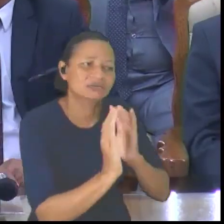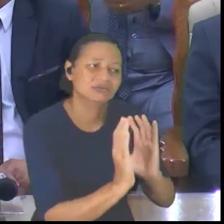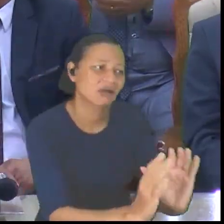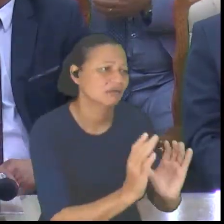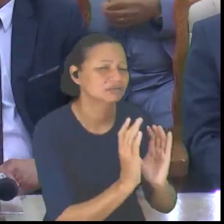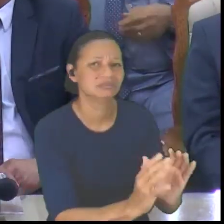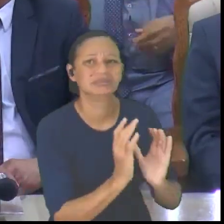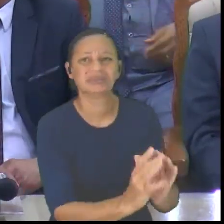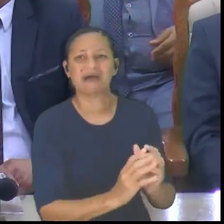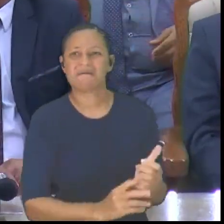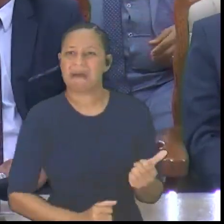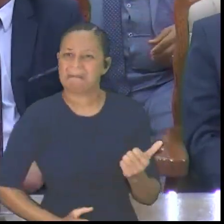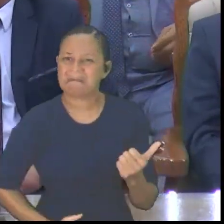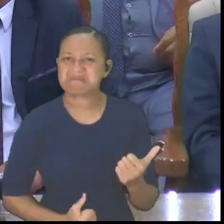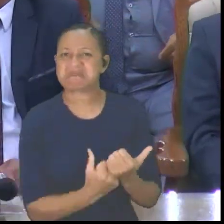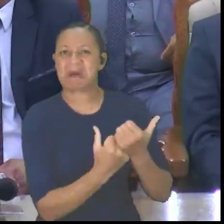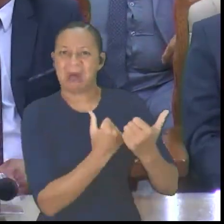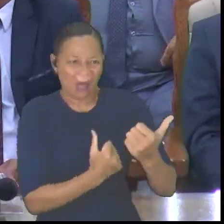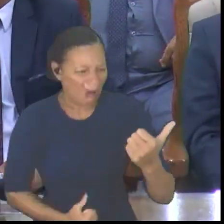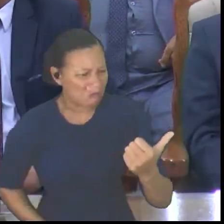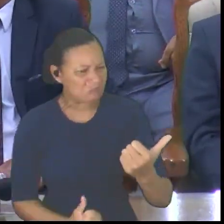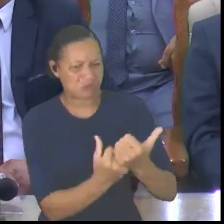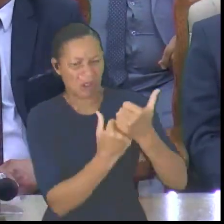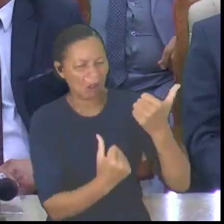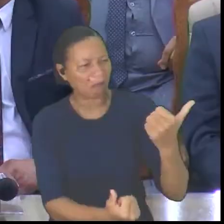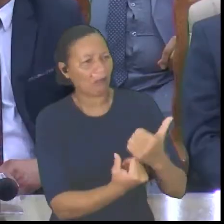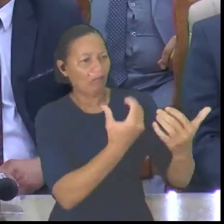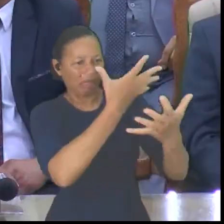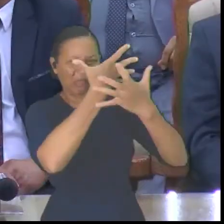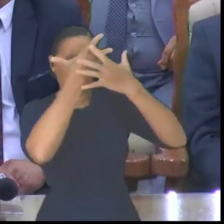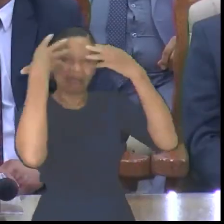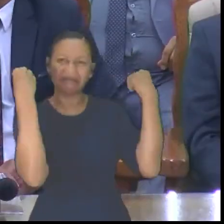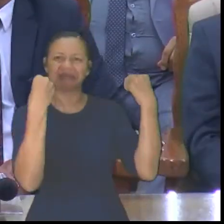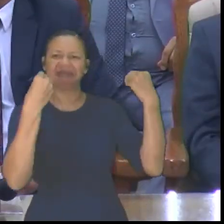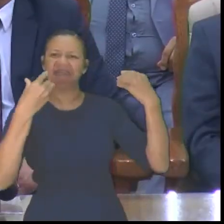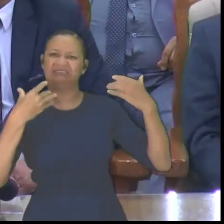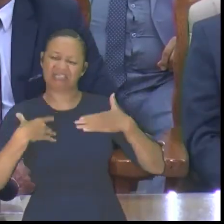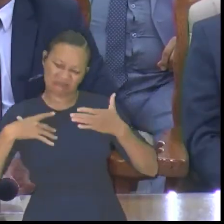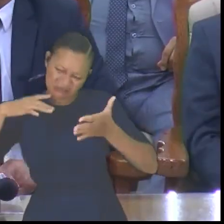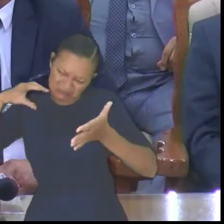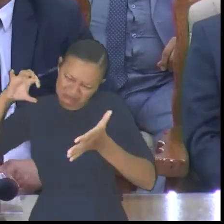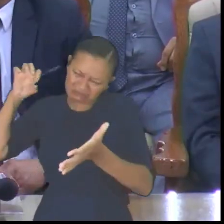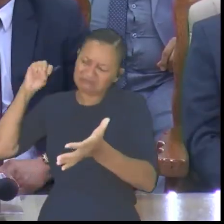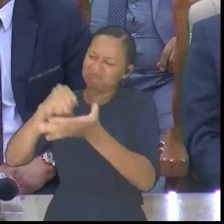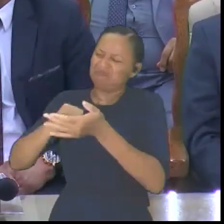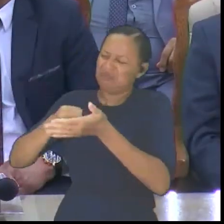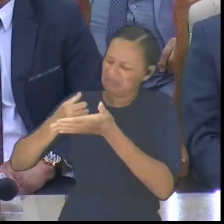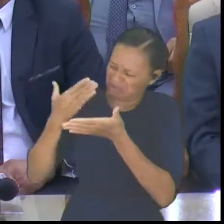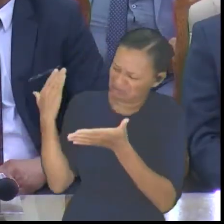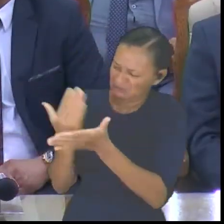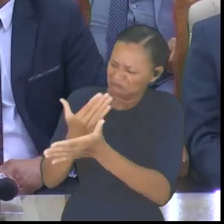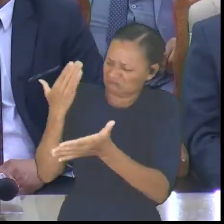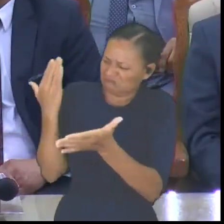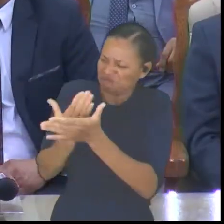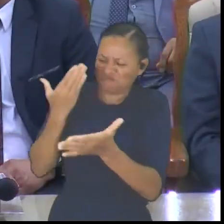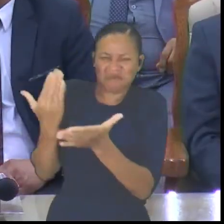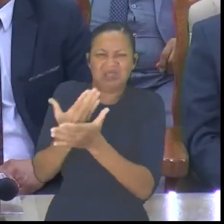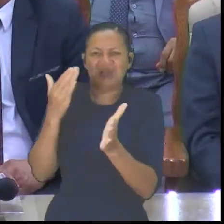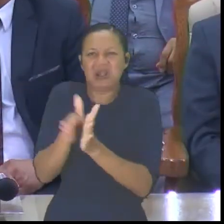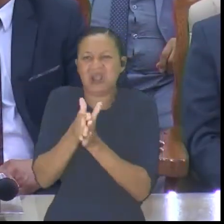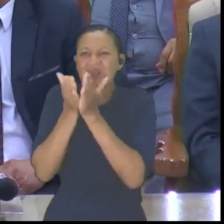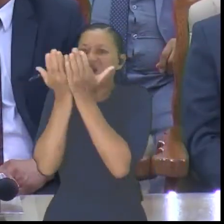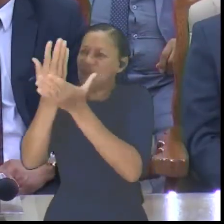enquanto você sustentava alguém que te esqueceu, está registrado em um lugar